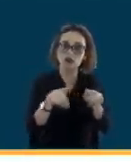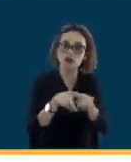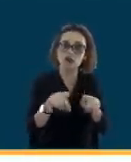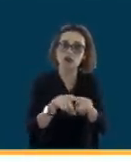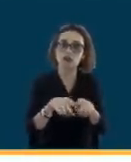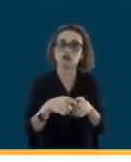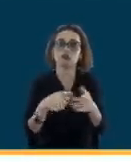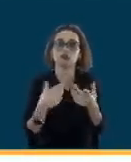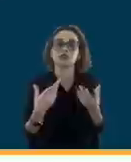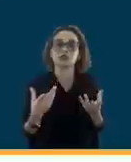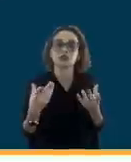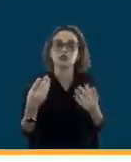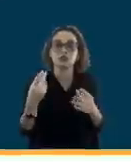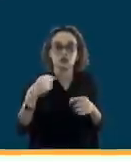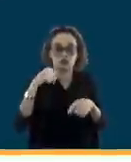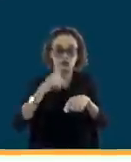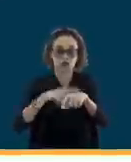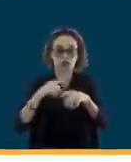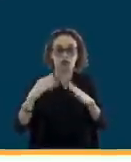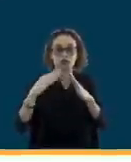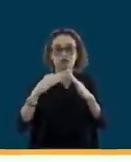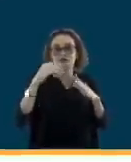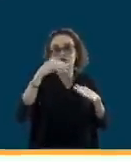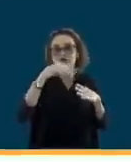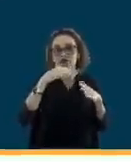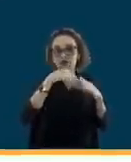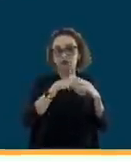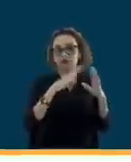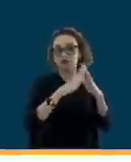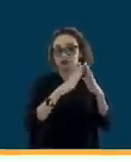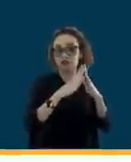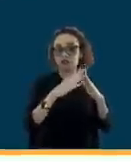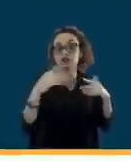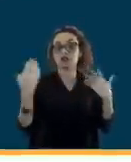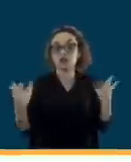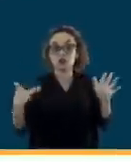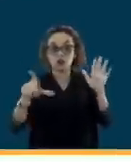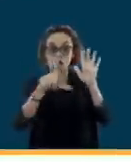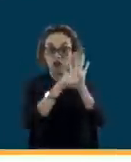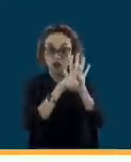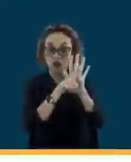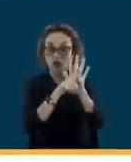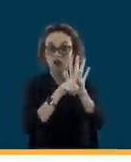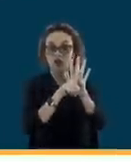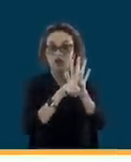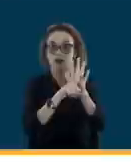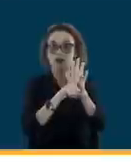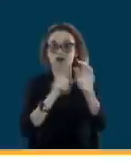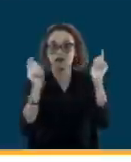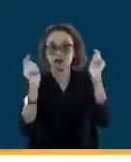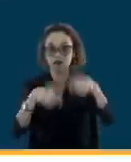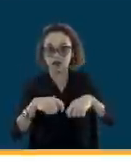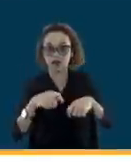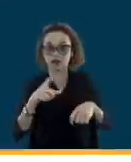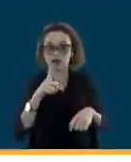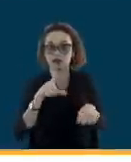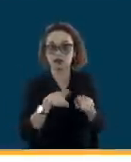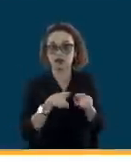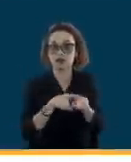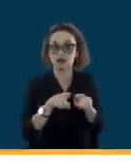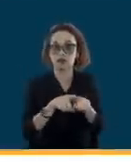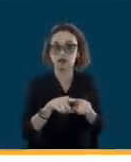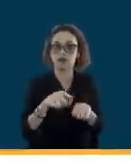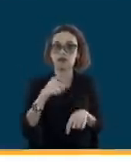de confinamento. Então, a lei permite isso. Permite, inclusive, quando vocês forem desenhar os